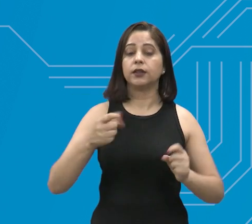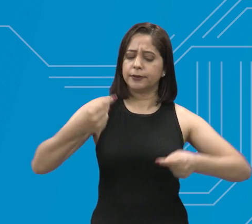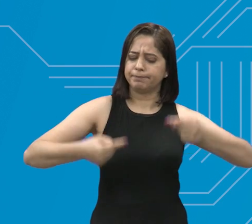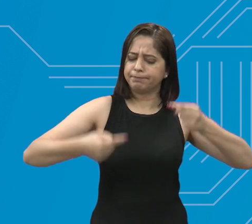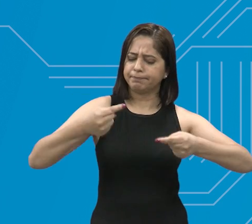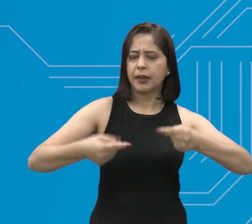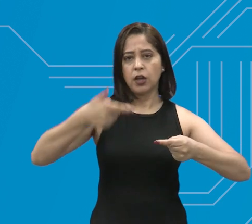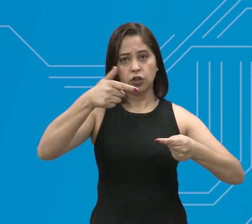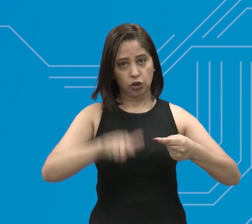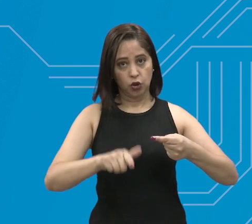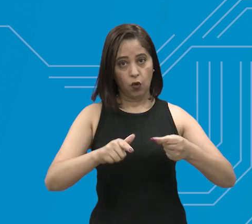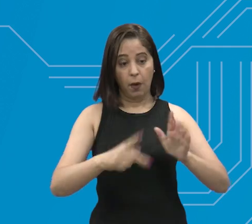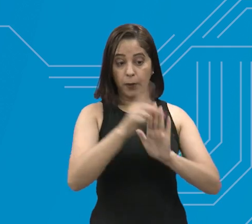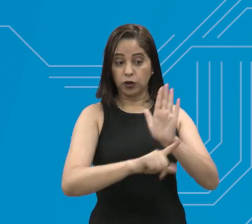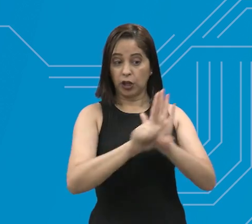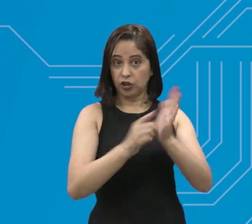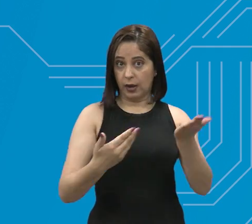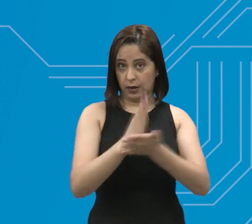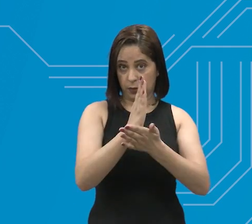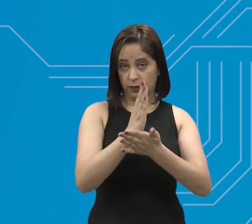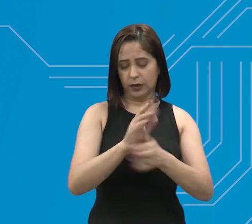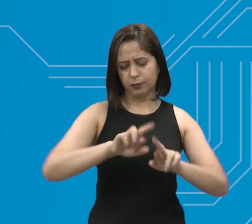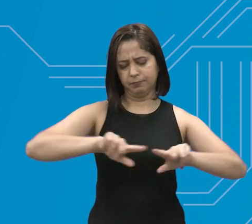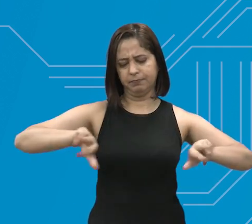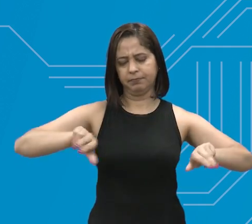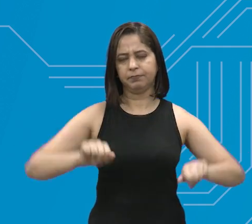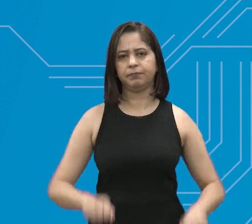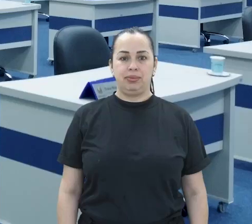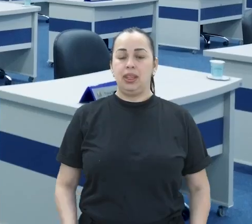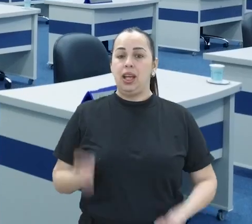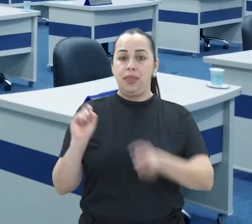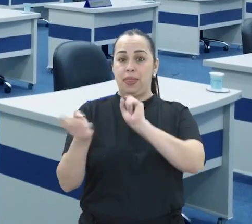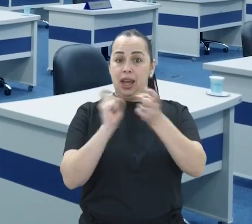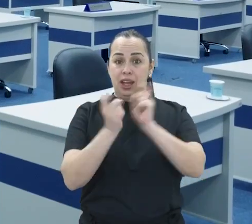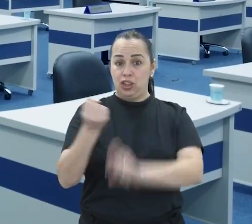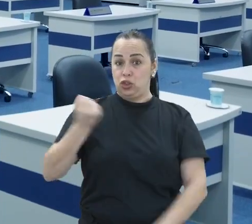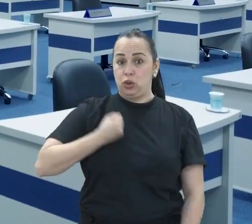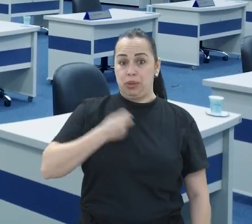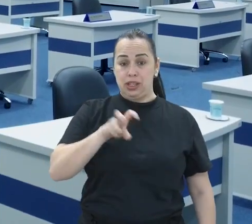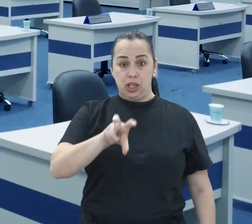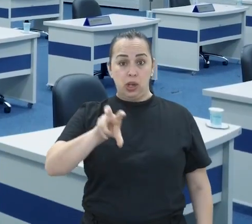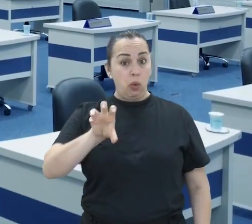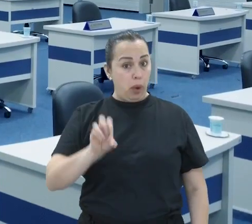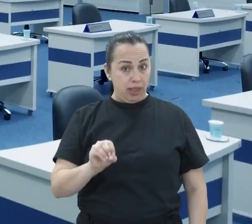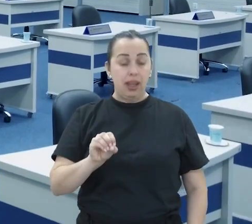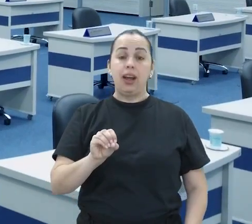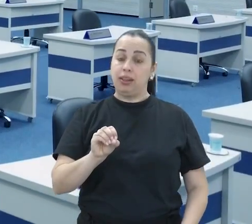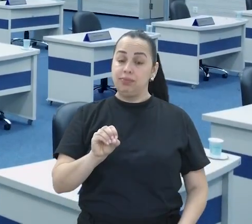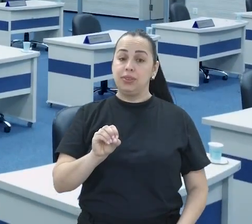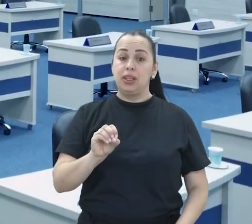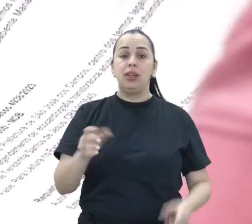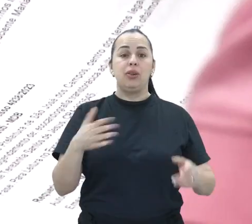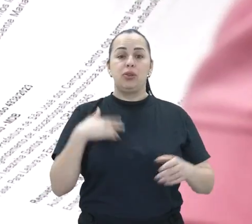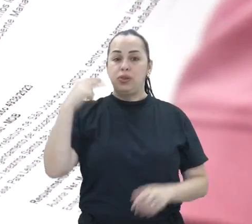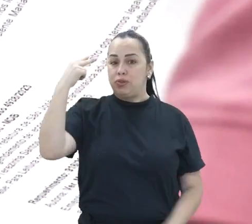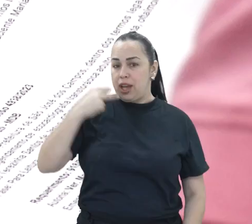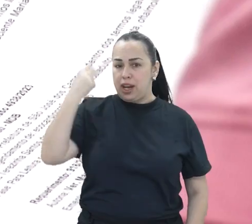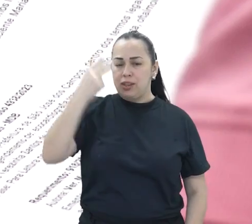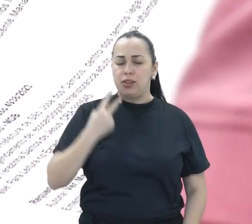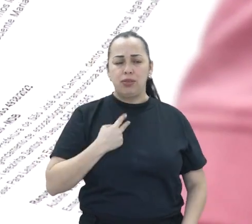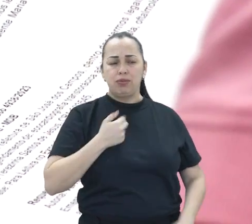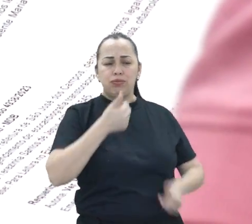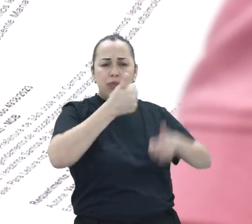uma sessão plenária e aprovaram projetos de lei. Durante a 50ª sessão do ano, os